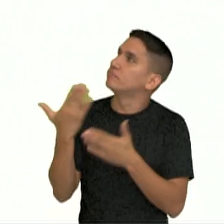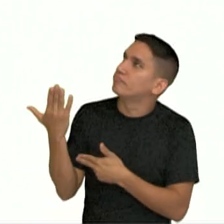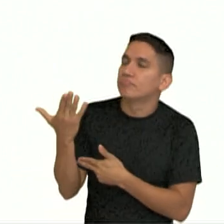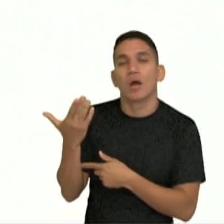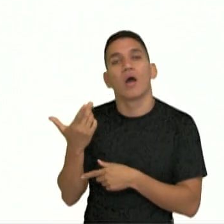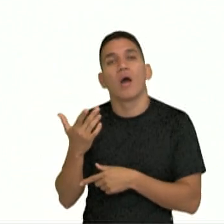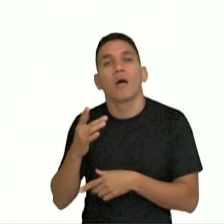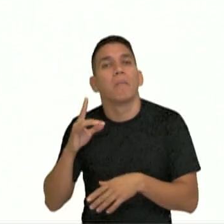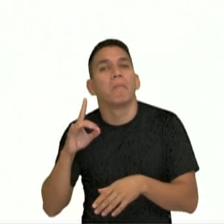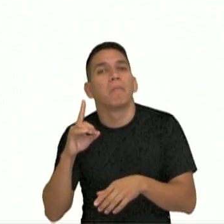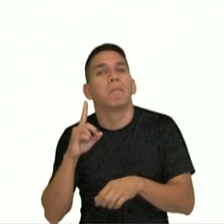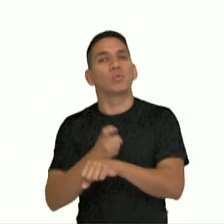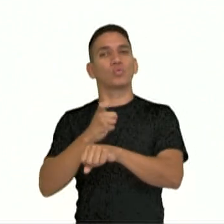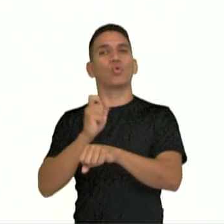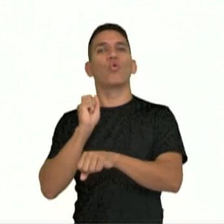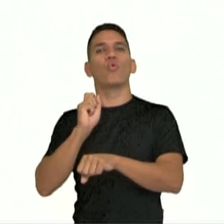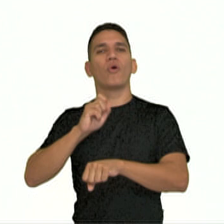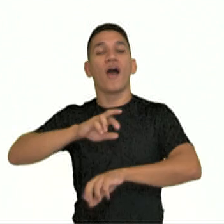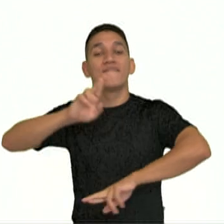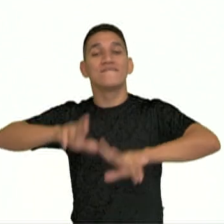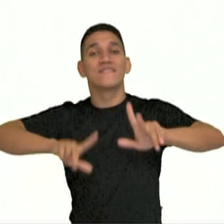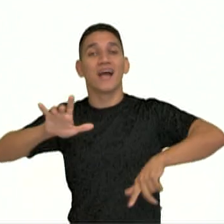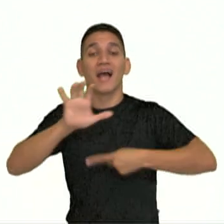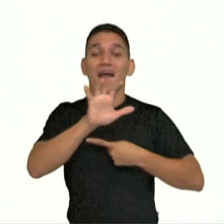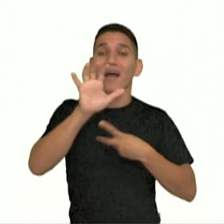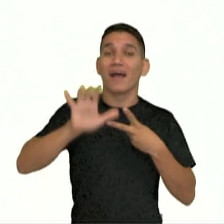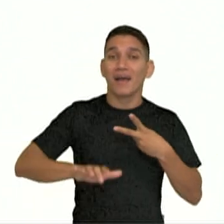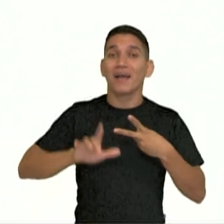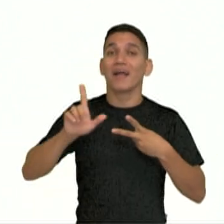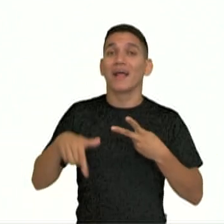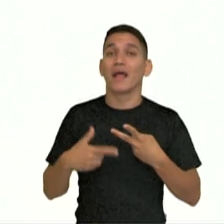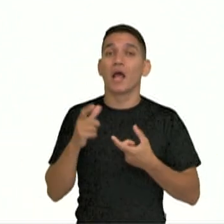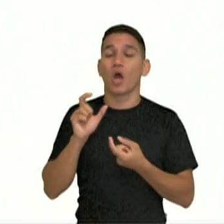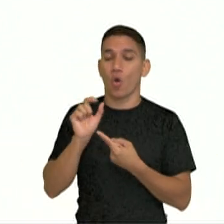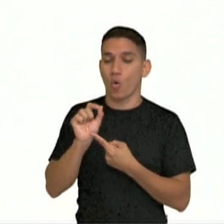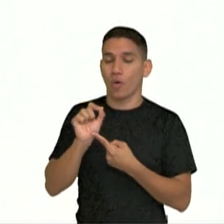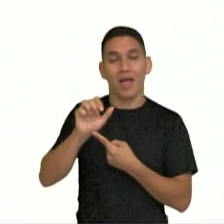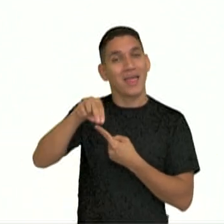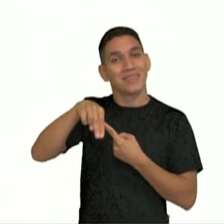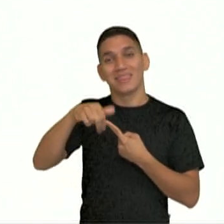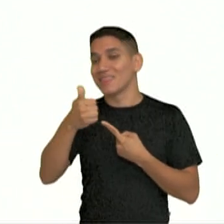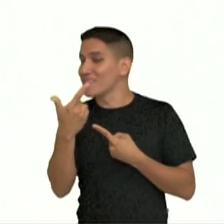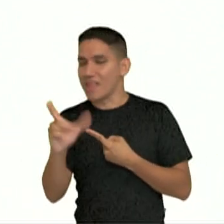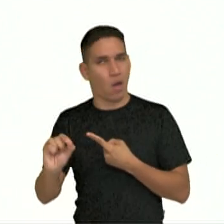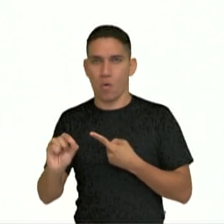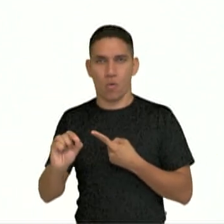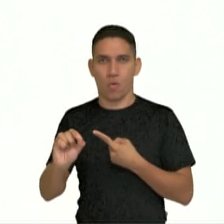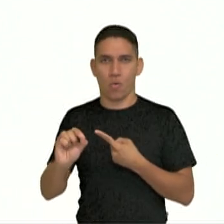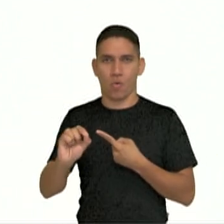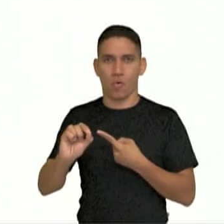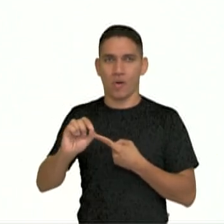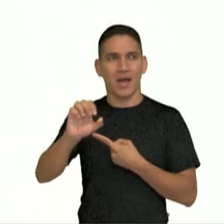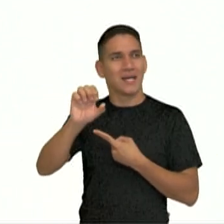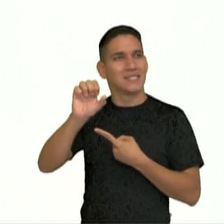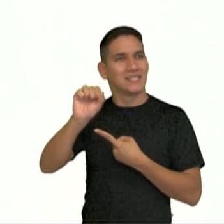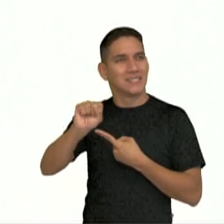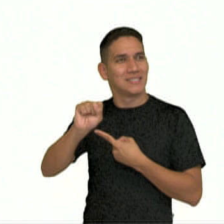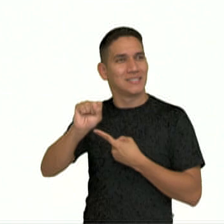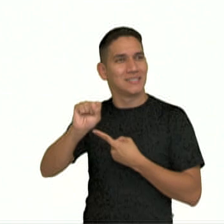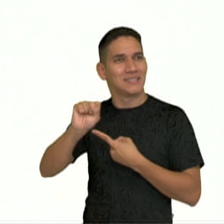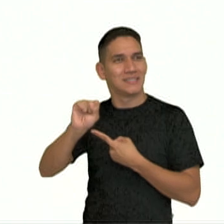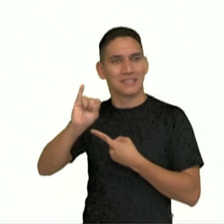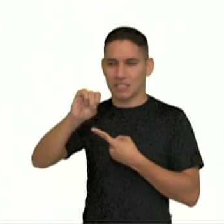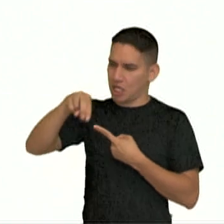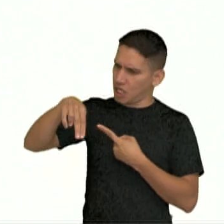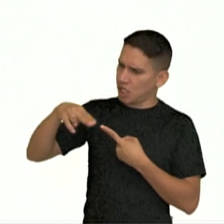identifica-se a variante regional da língua em não, senhor, eu quero arrancar mesmo.